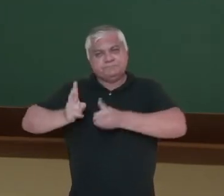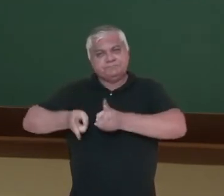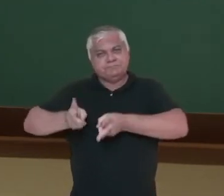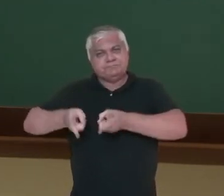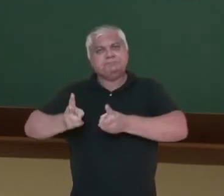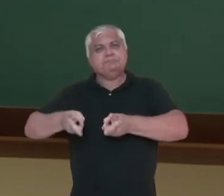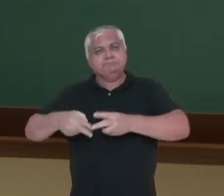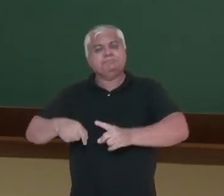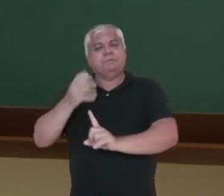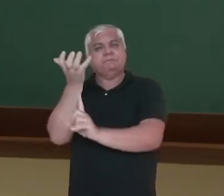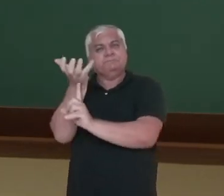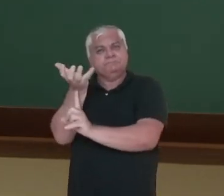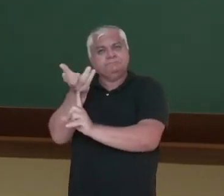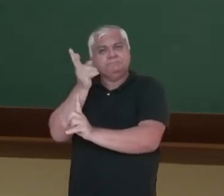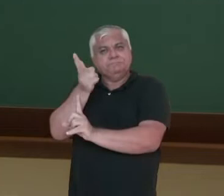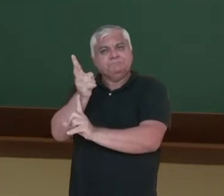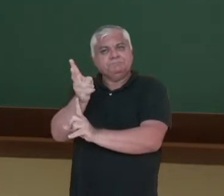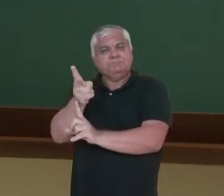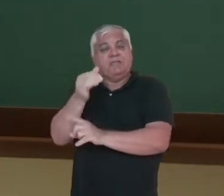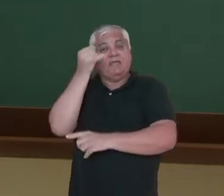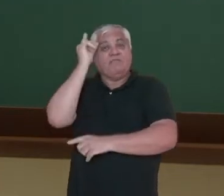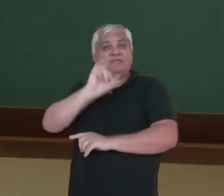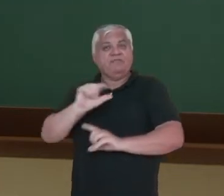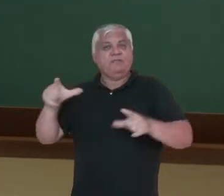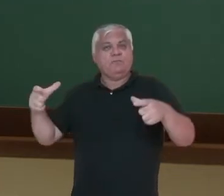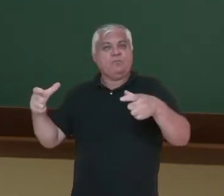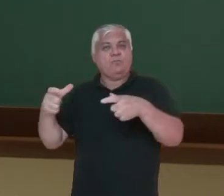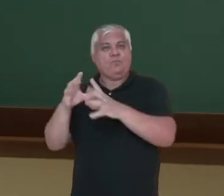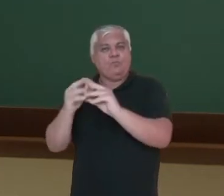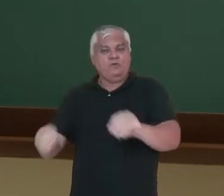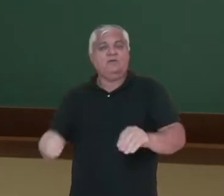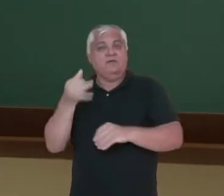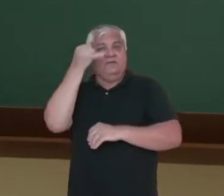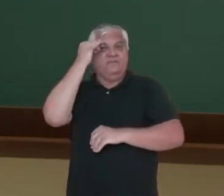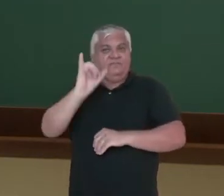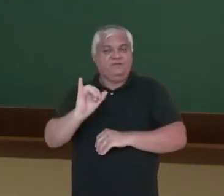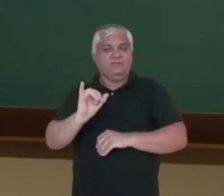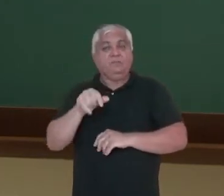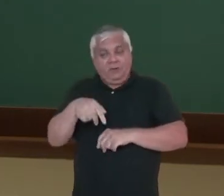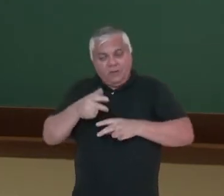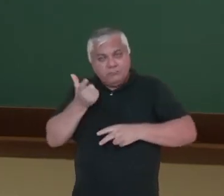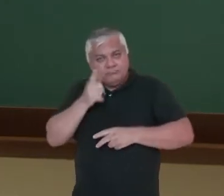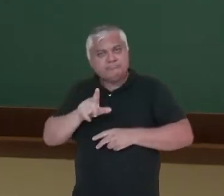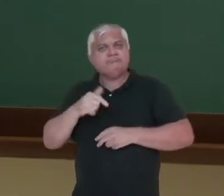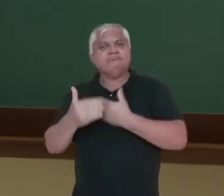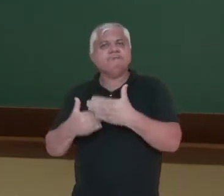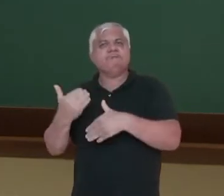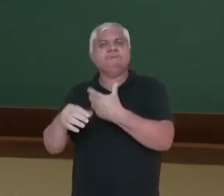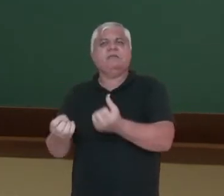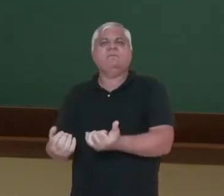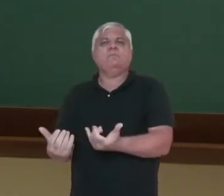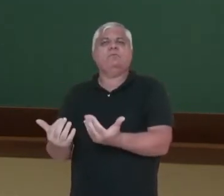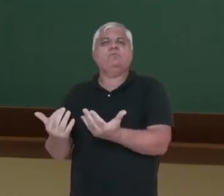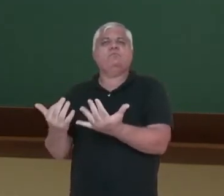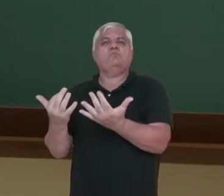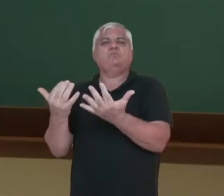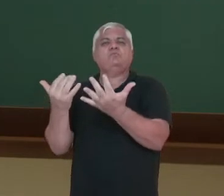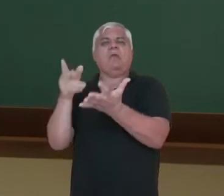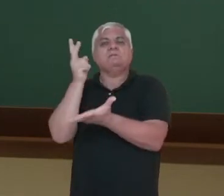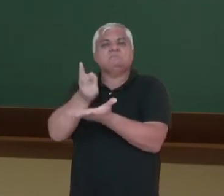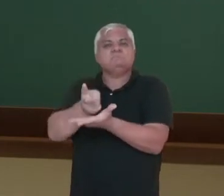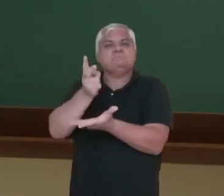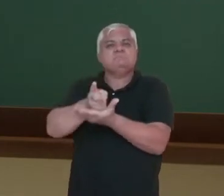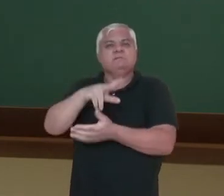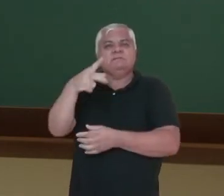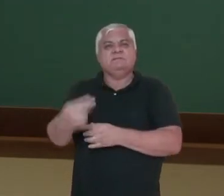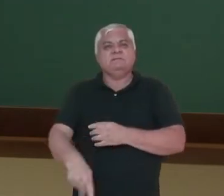conter, né, a extinção dessa espécie. É justamente para que essas árvores consigam se reproduzir e que a gente tenha sempre